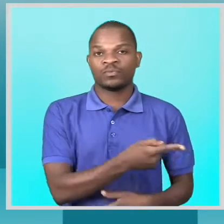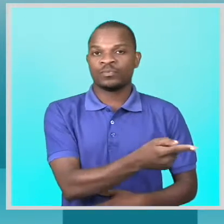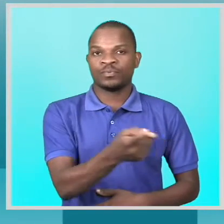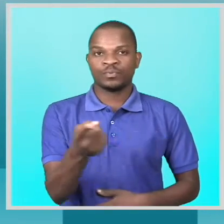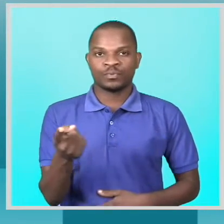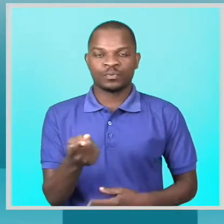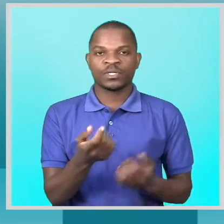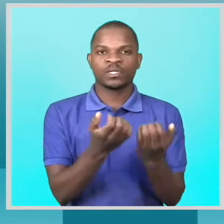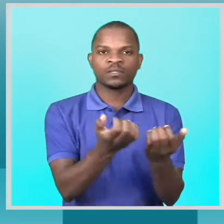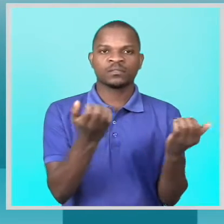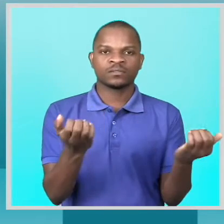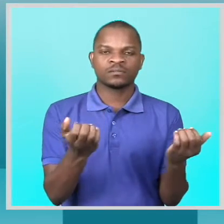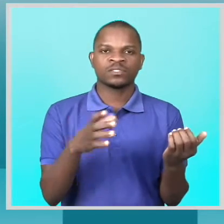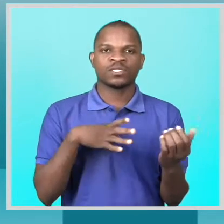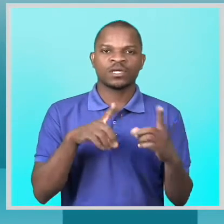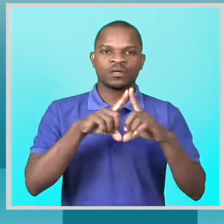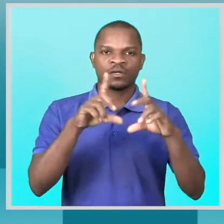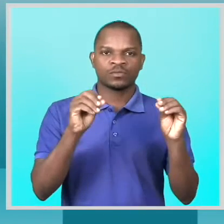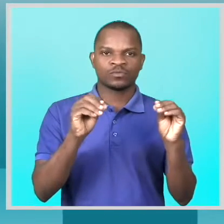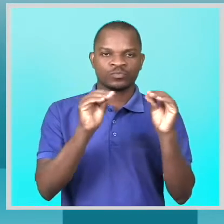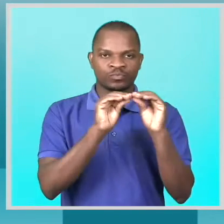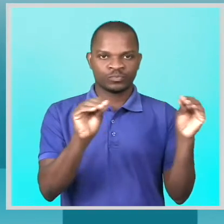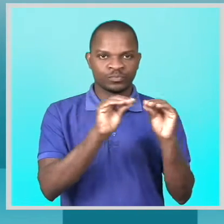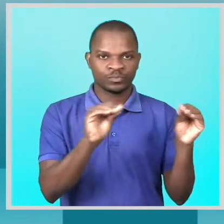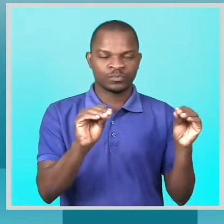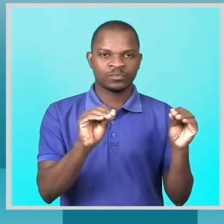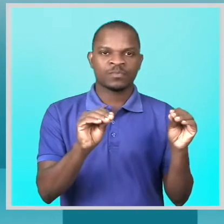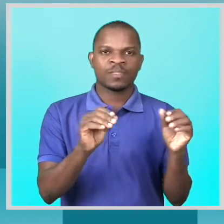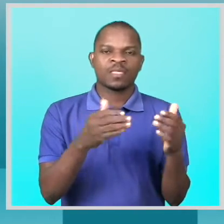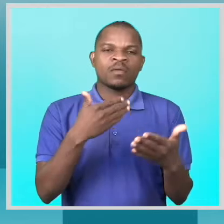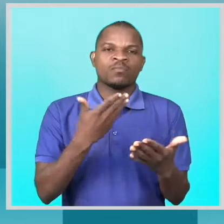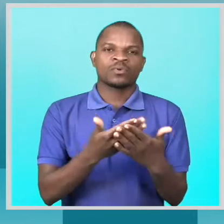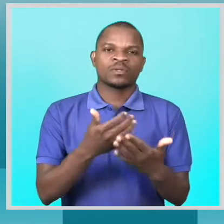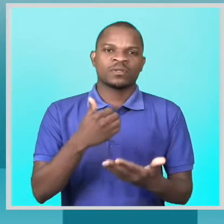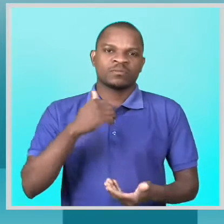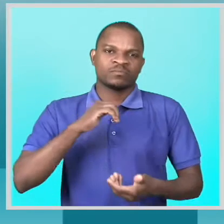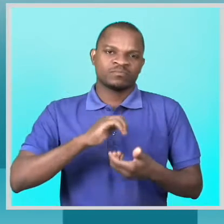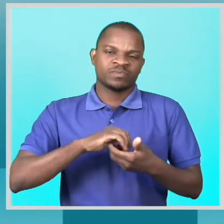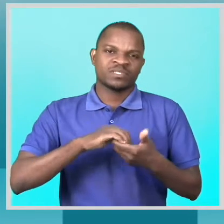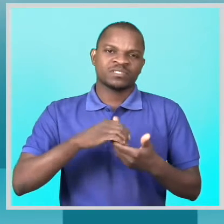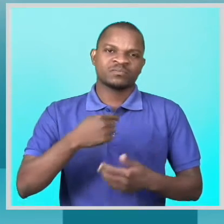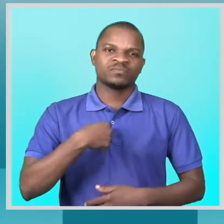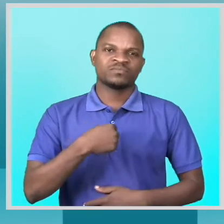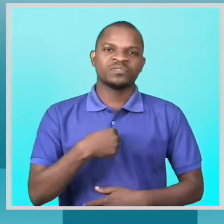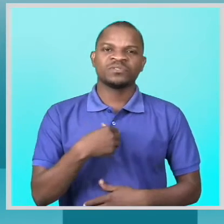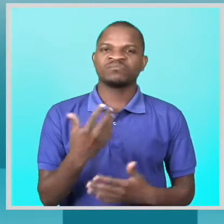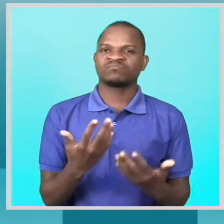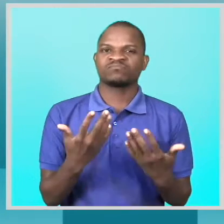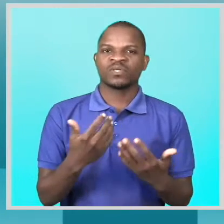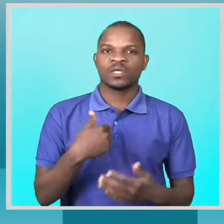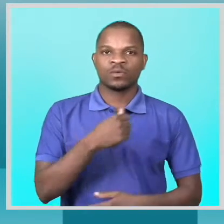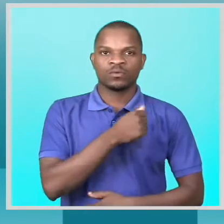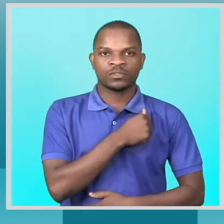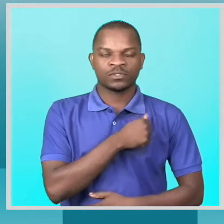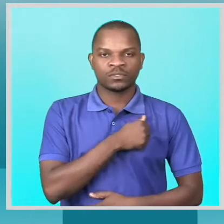Então, elas estão aqui a ter essas aulas que nós estamos já dando. Para mim,